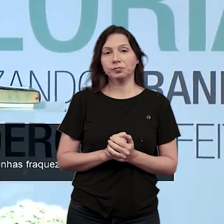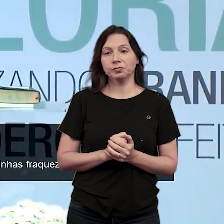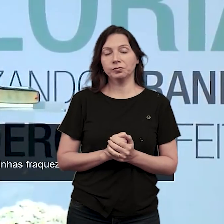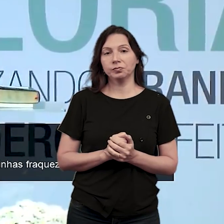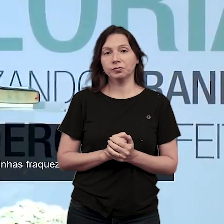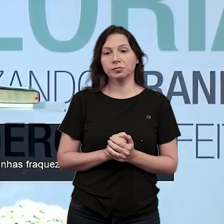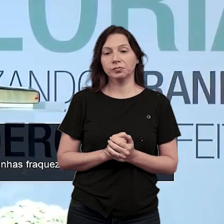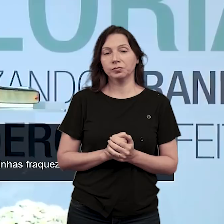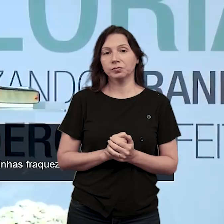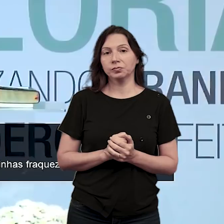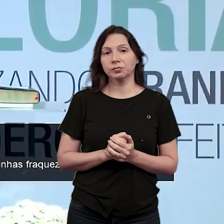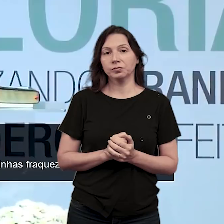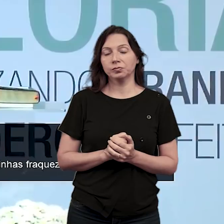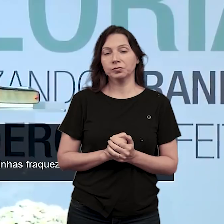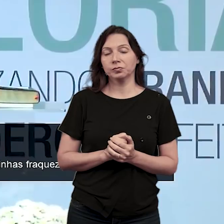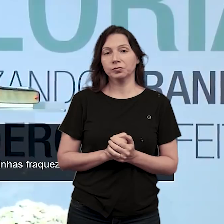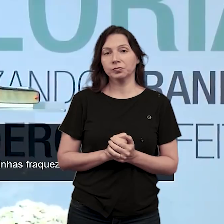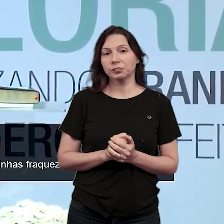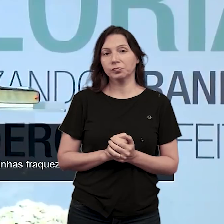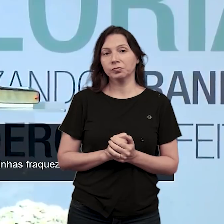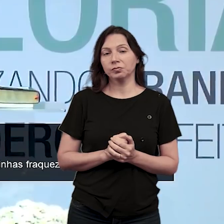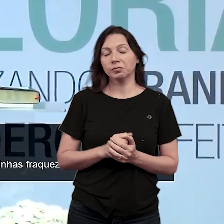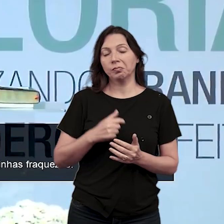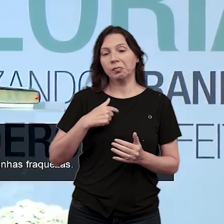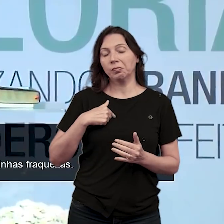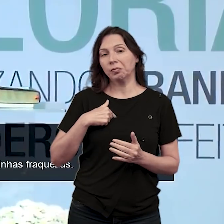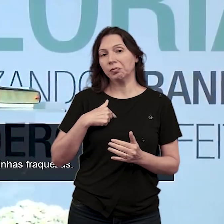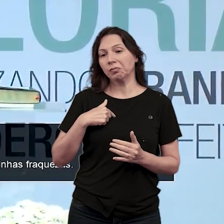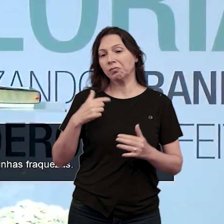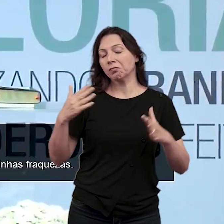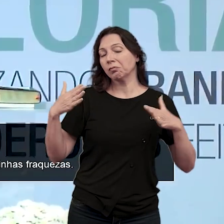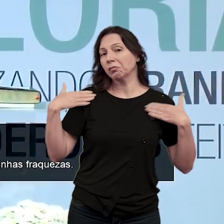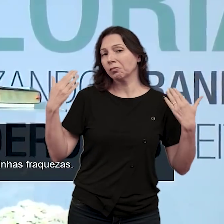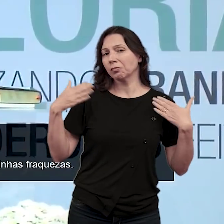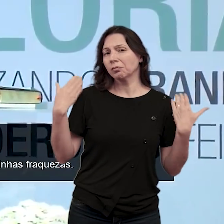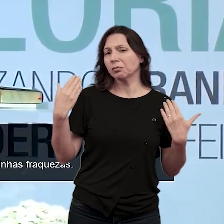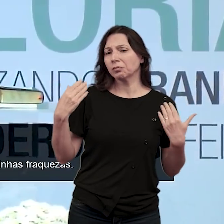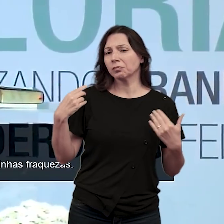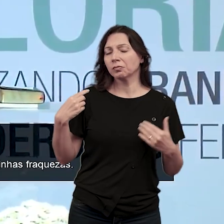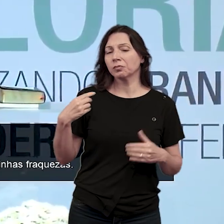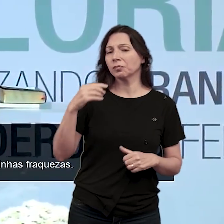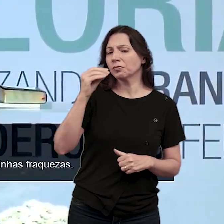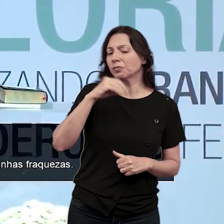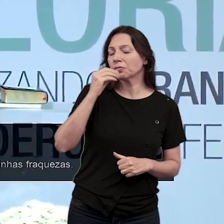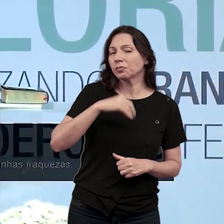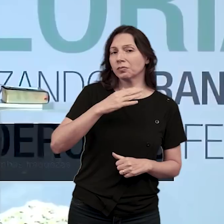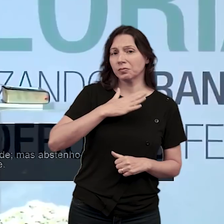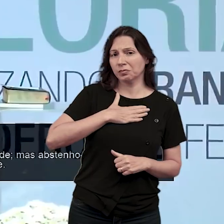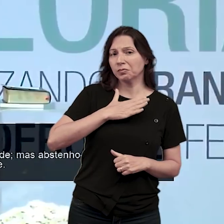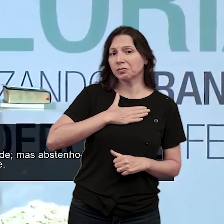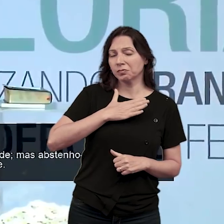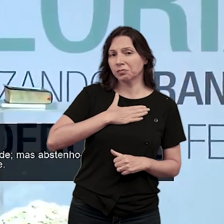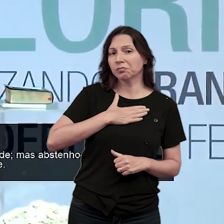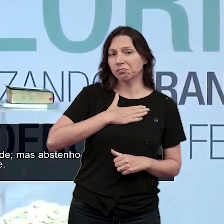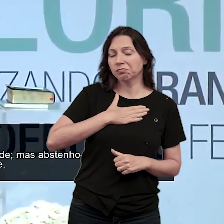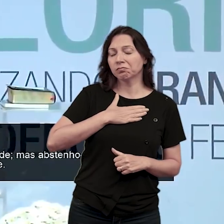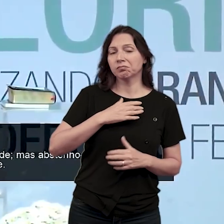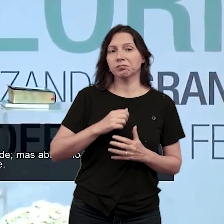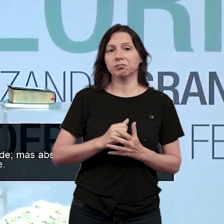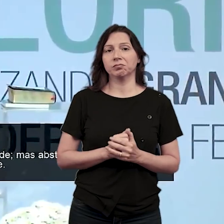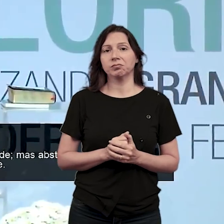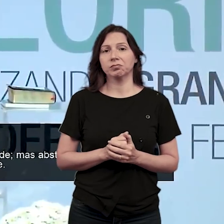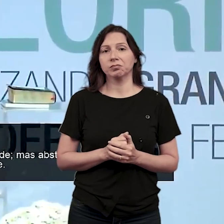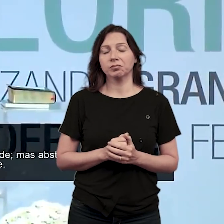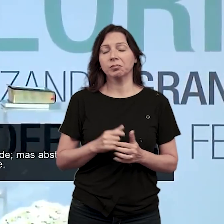salvo nas minhas fraquezas. Pois se eu vier a gloriar-me, não serei nécio, porque direi a